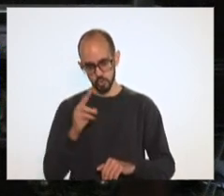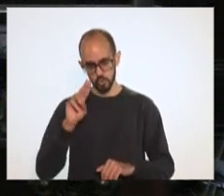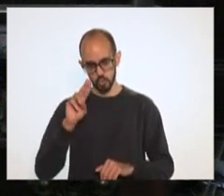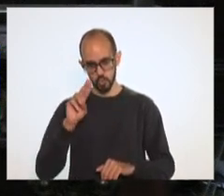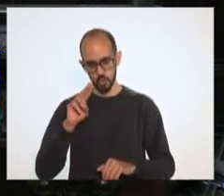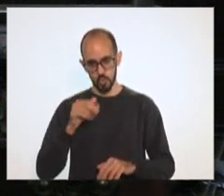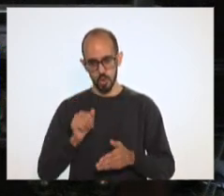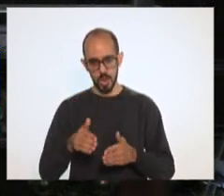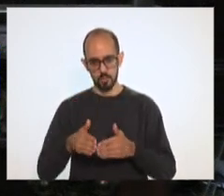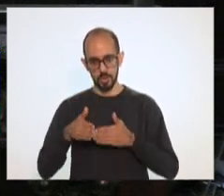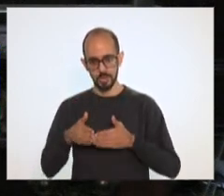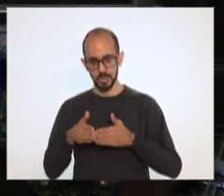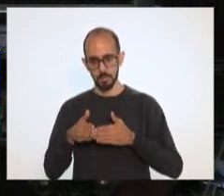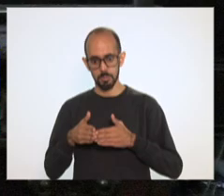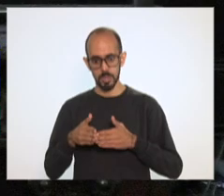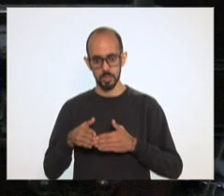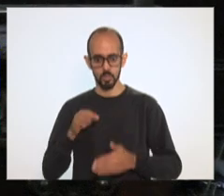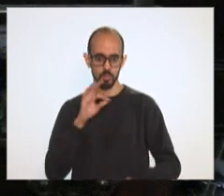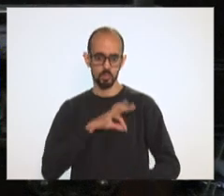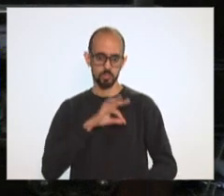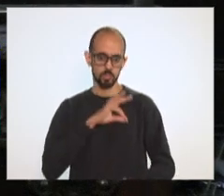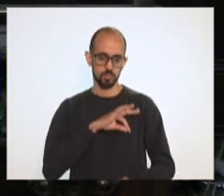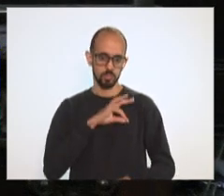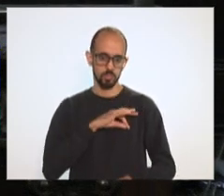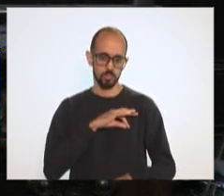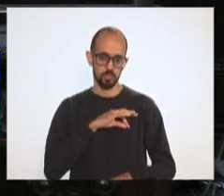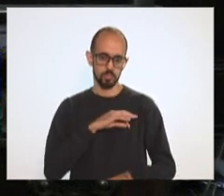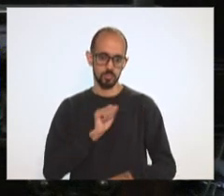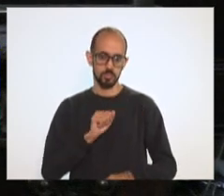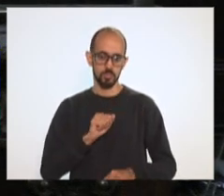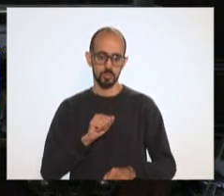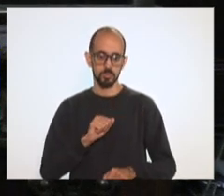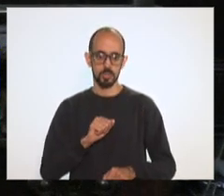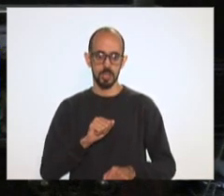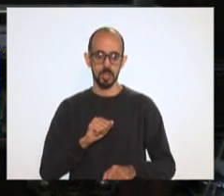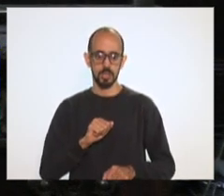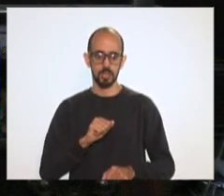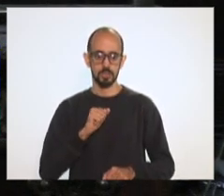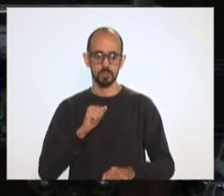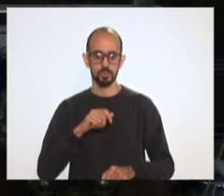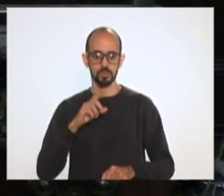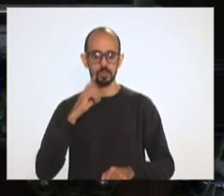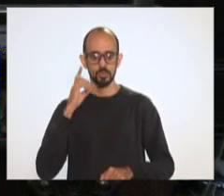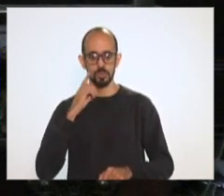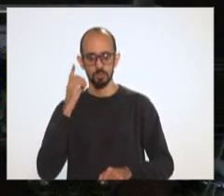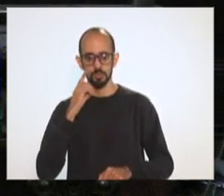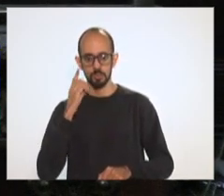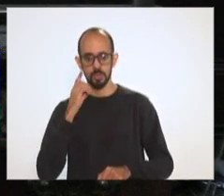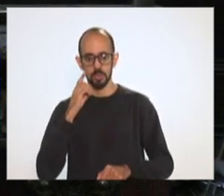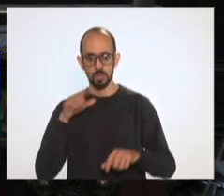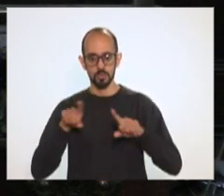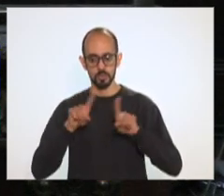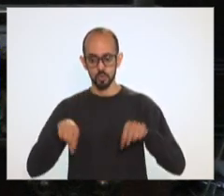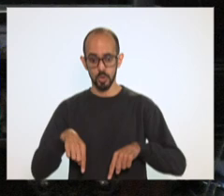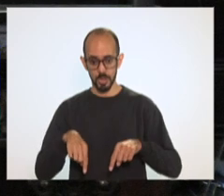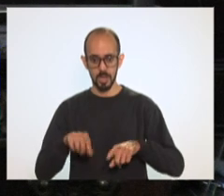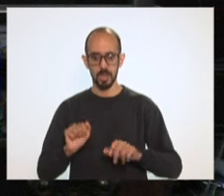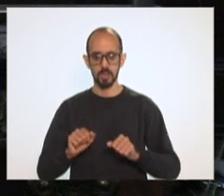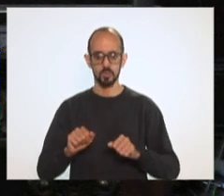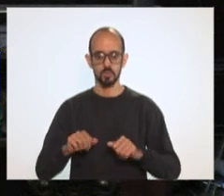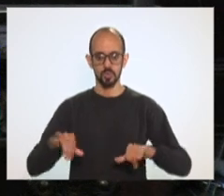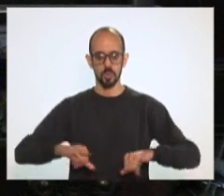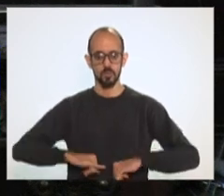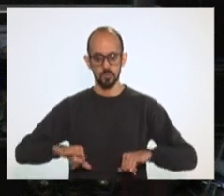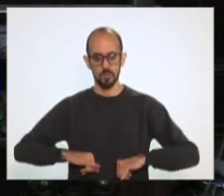remunerado de servidores estaduais vítimas de violência familiar ou doméstica no âmbito do estado do Rio de Janeiro e da outras providências parecidas da